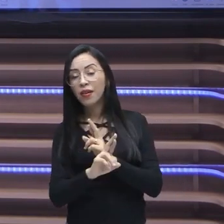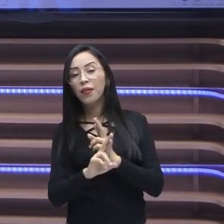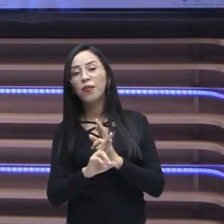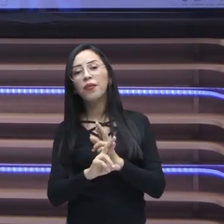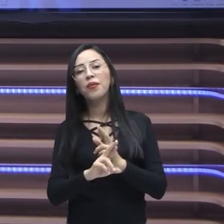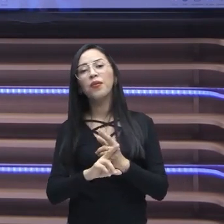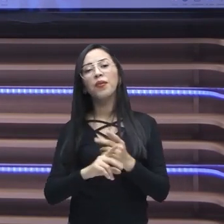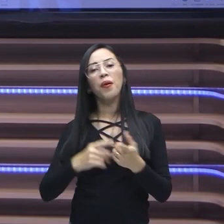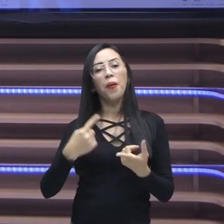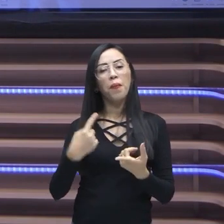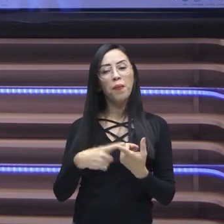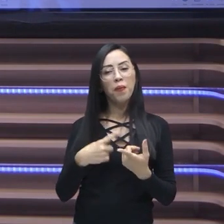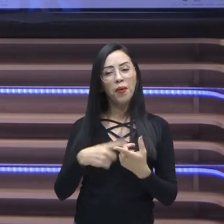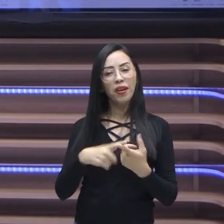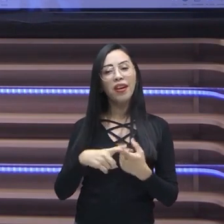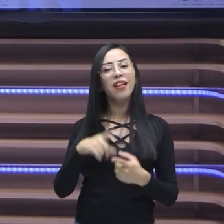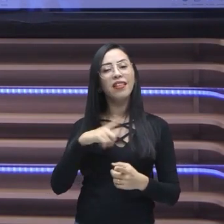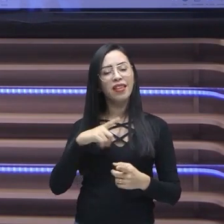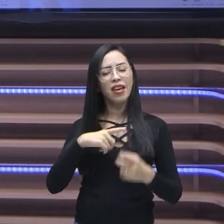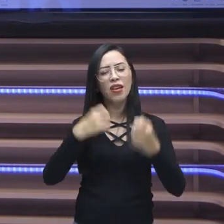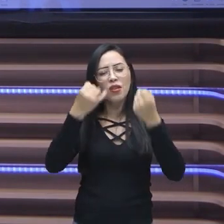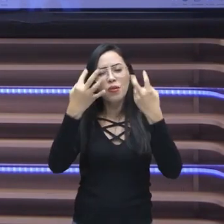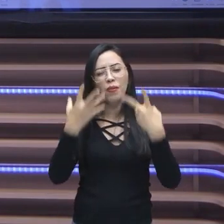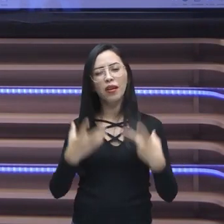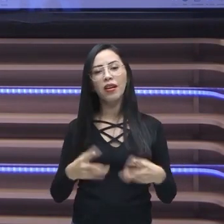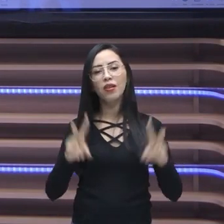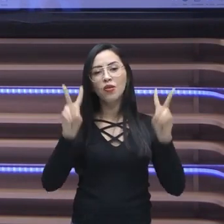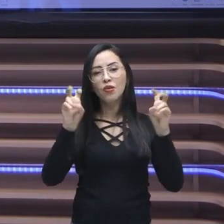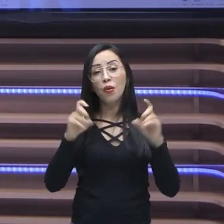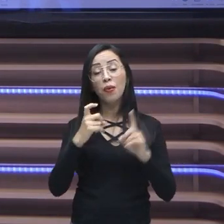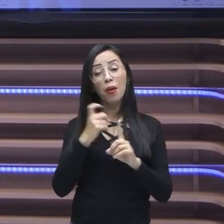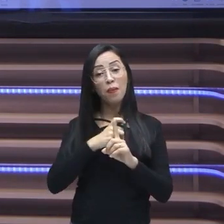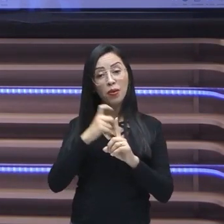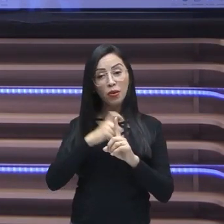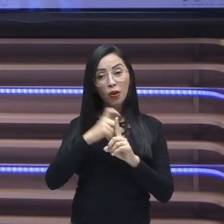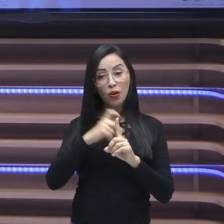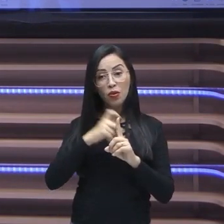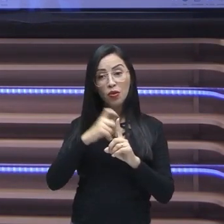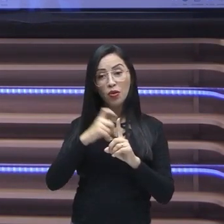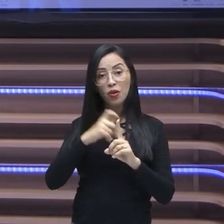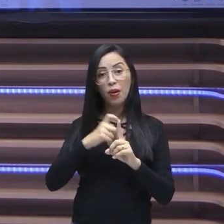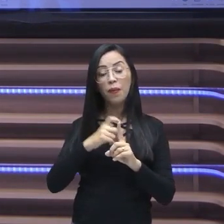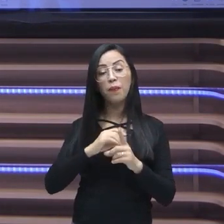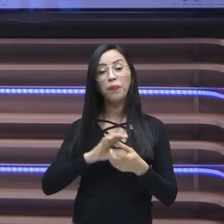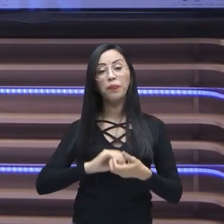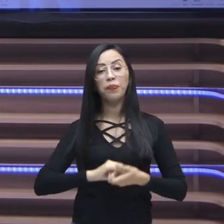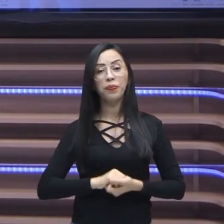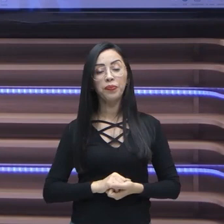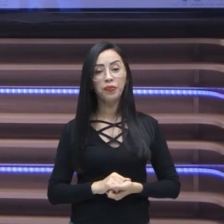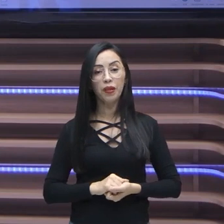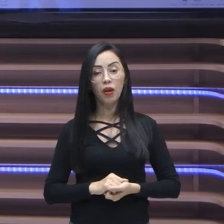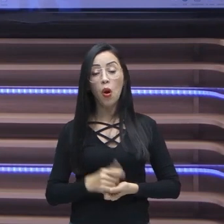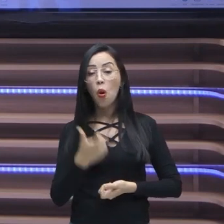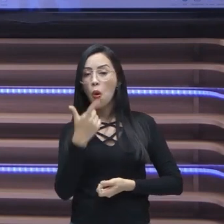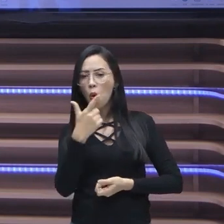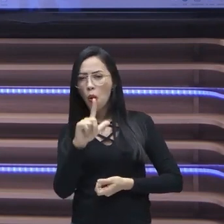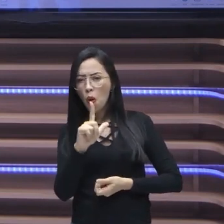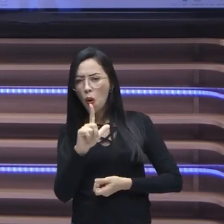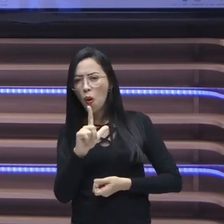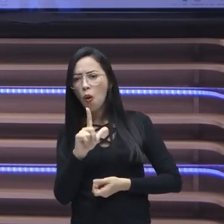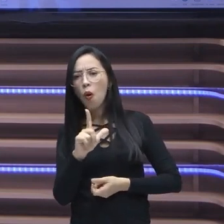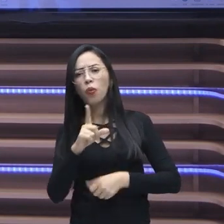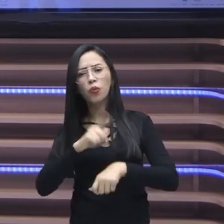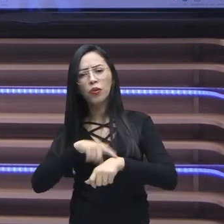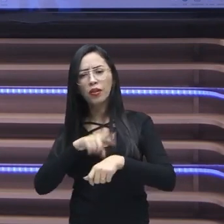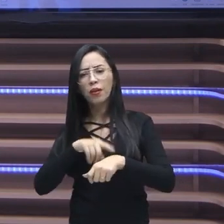Narciso, a mitologia do Narciso. Abre o parêntese aqui, abram no Google, num outro momento, e pesquisem essa história